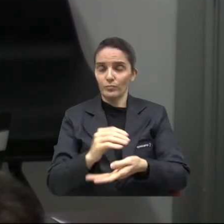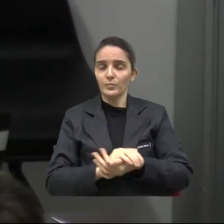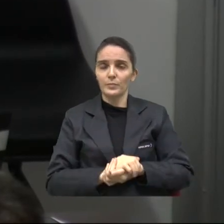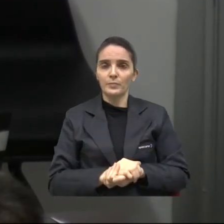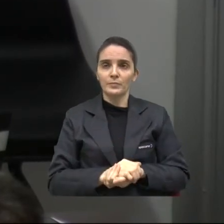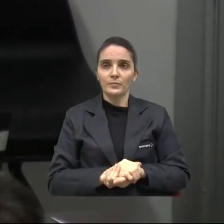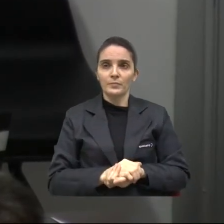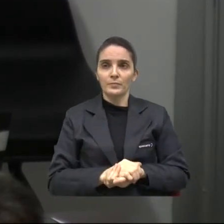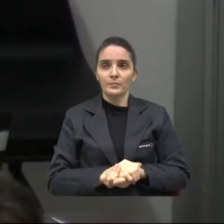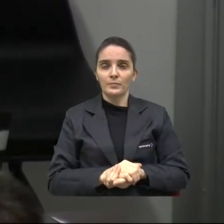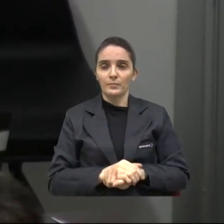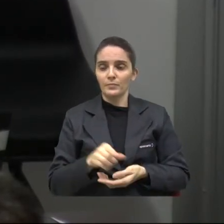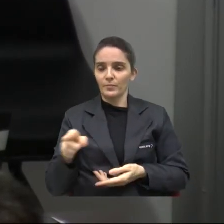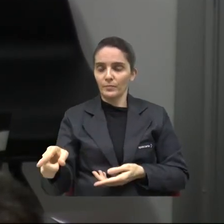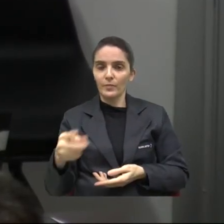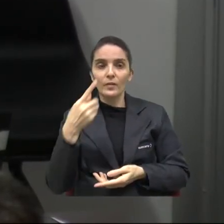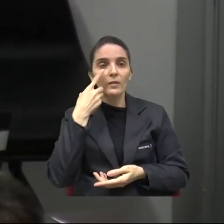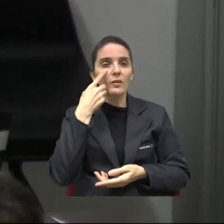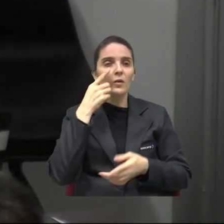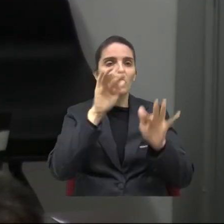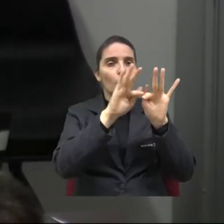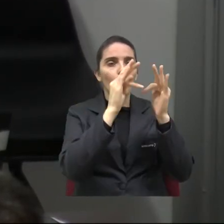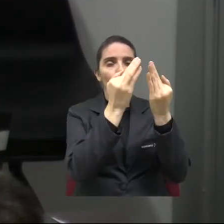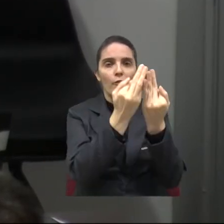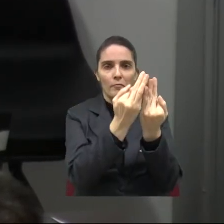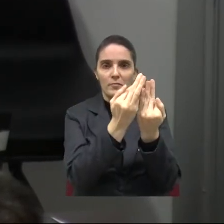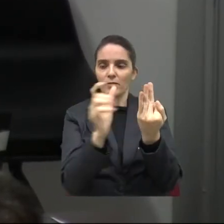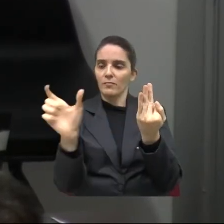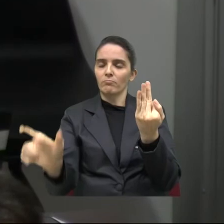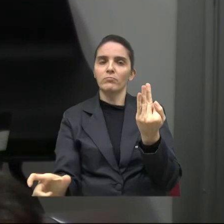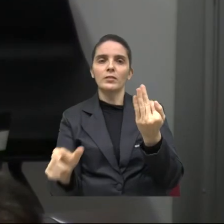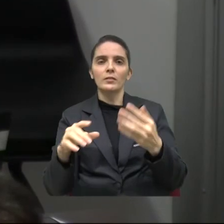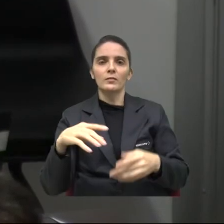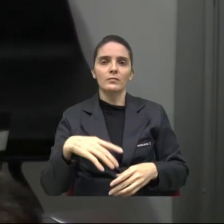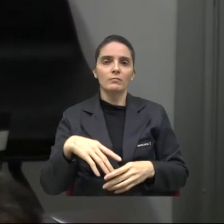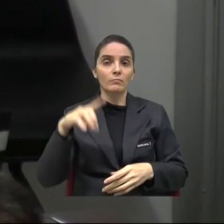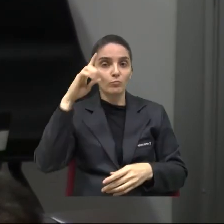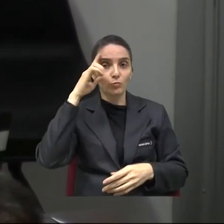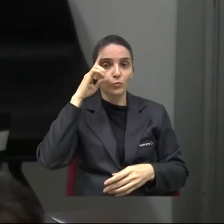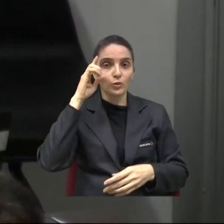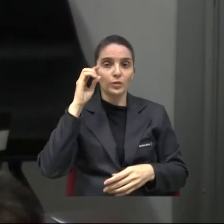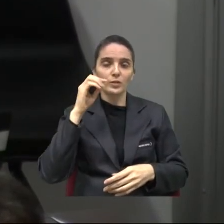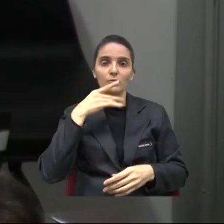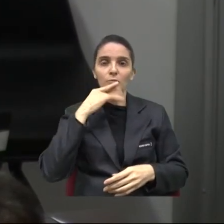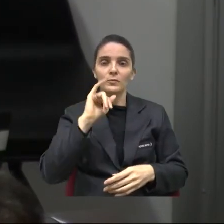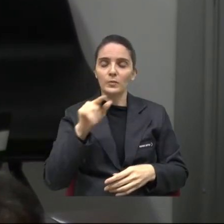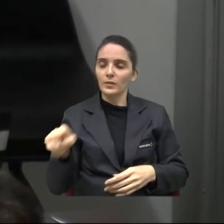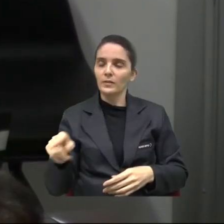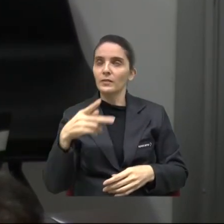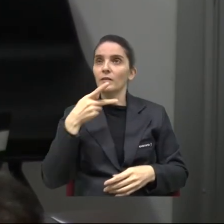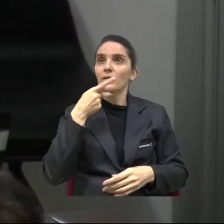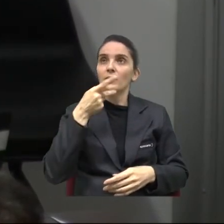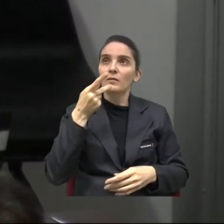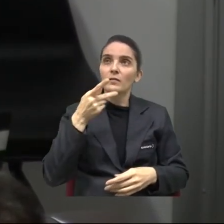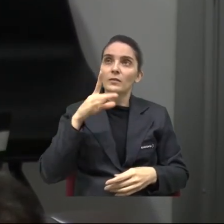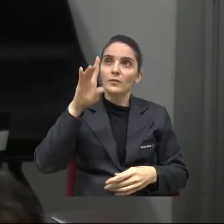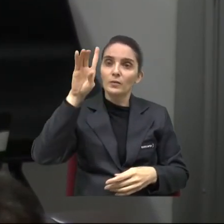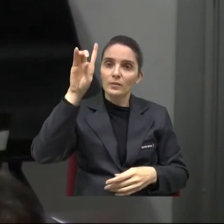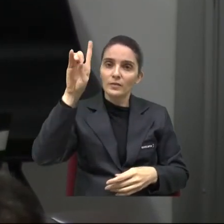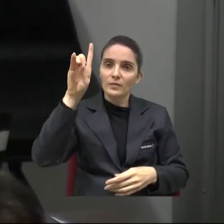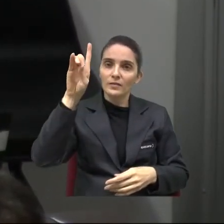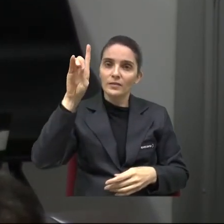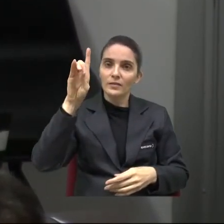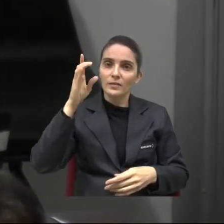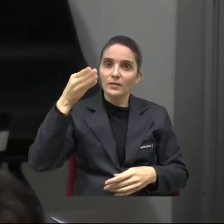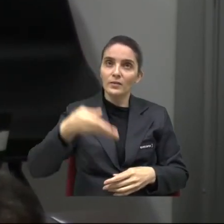ele vendo toda a família dele dentro da igreja, no culto, o Dia dos Pais, ele falou, Deus, se o Senhor quiser me levar